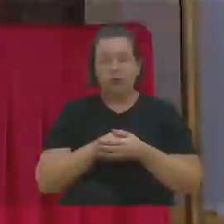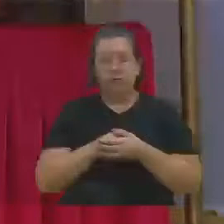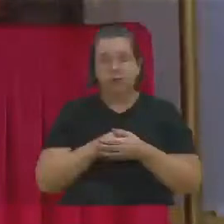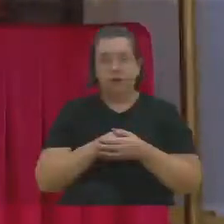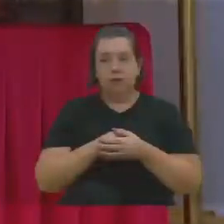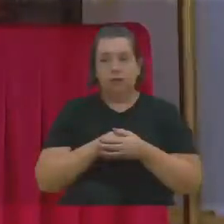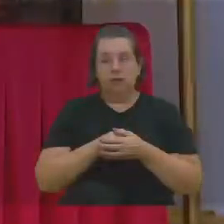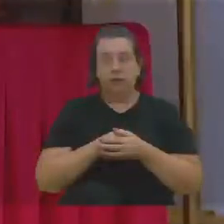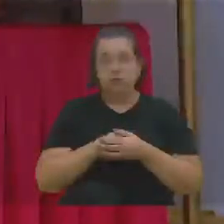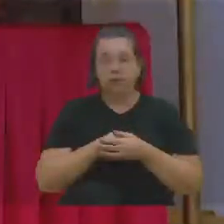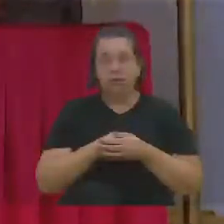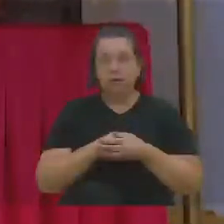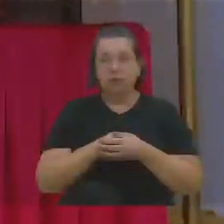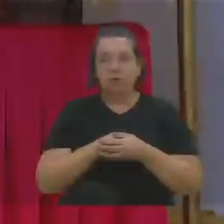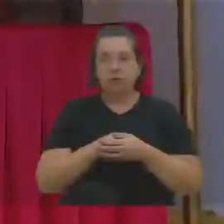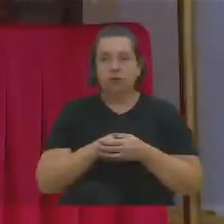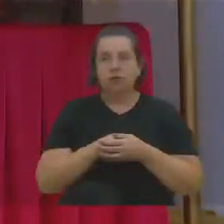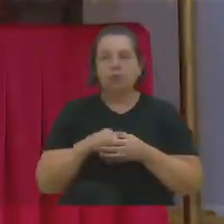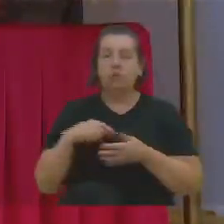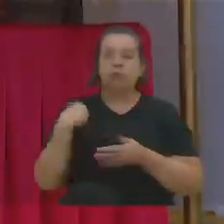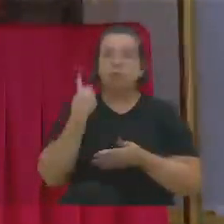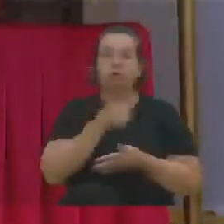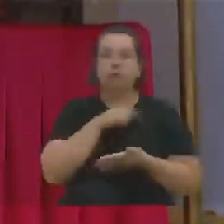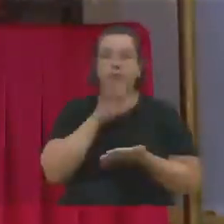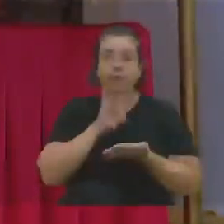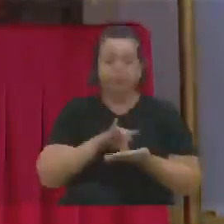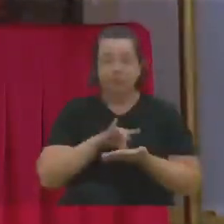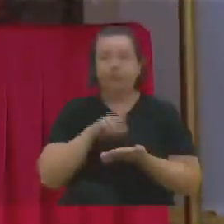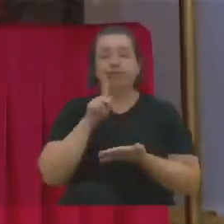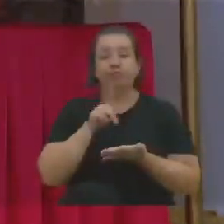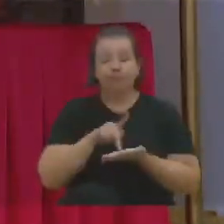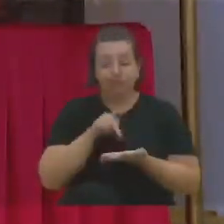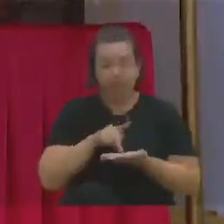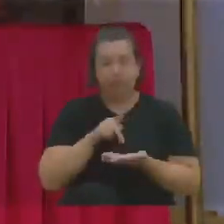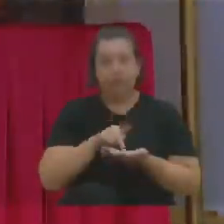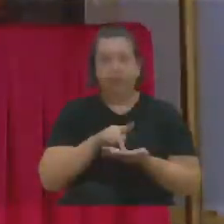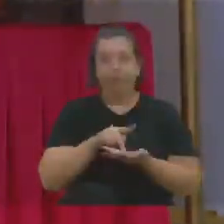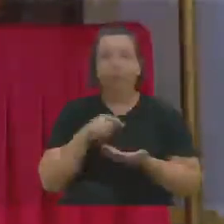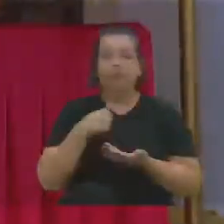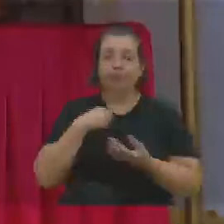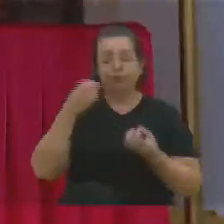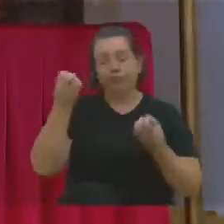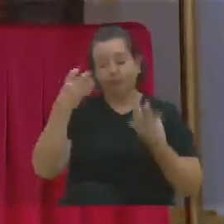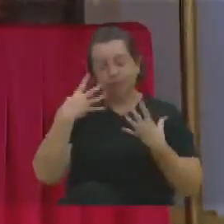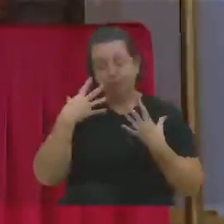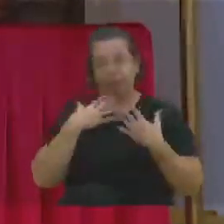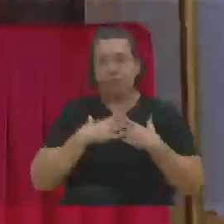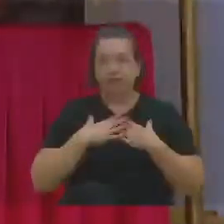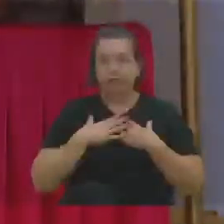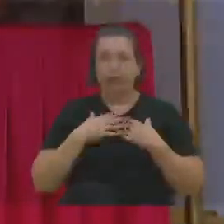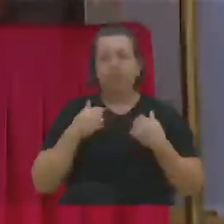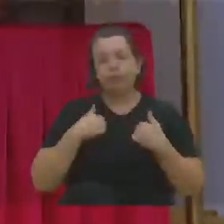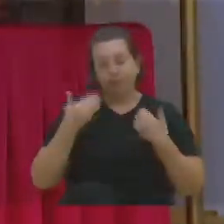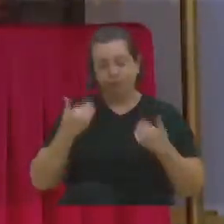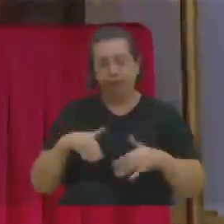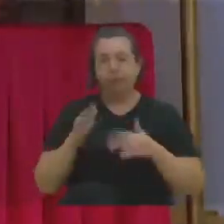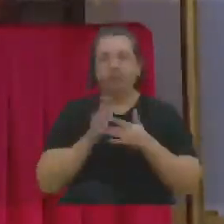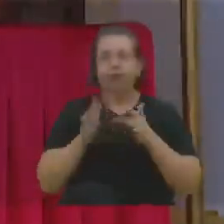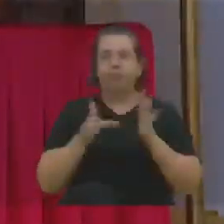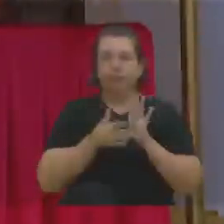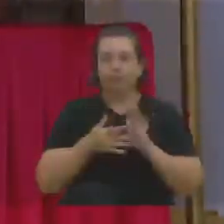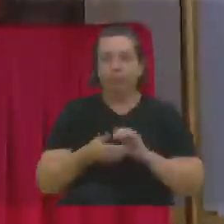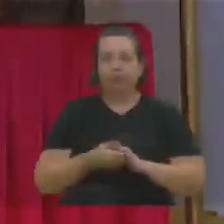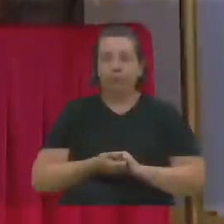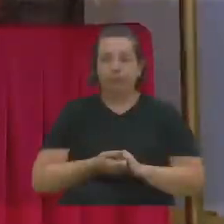para que nós possamos afirmar verdadeiramente: eu sou da luz, eu sou de